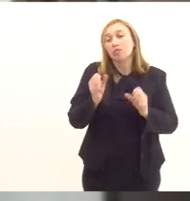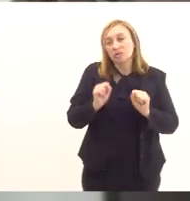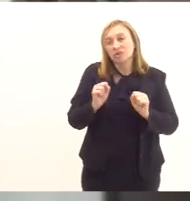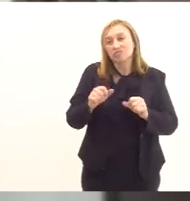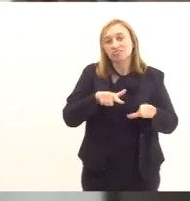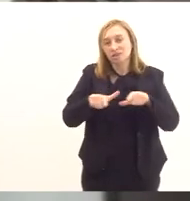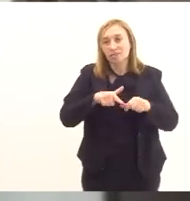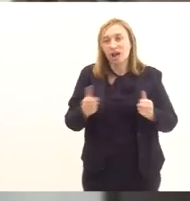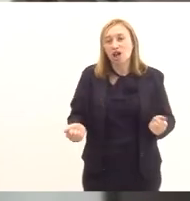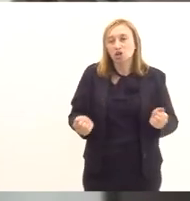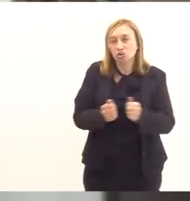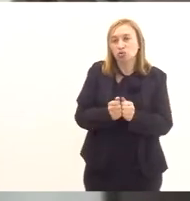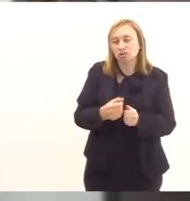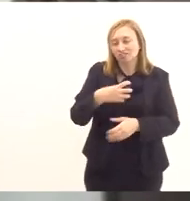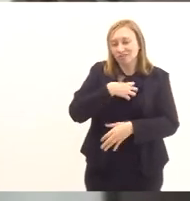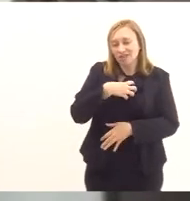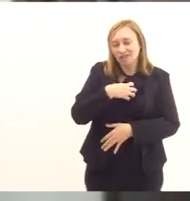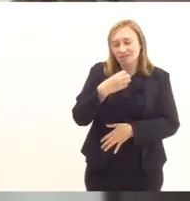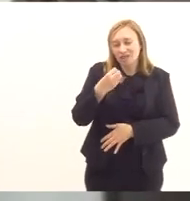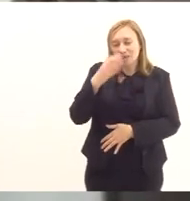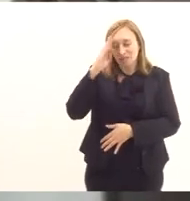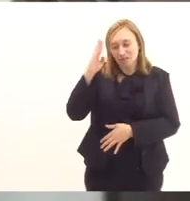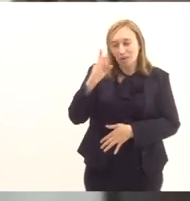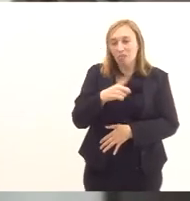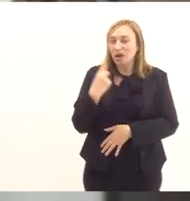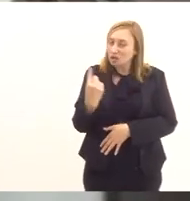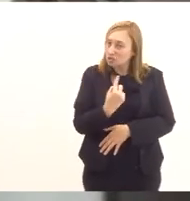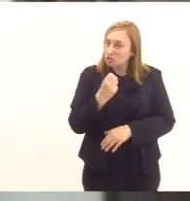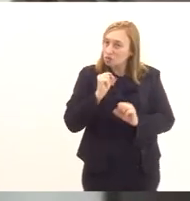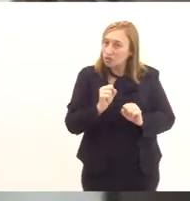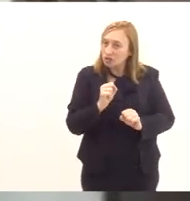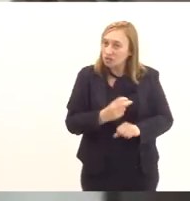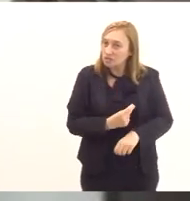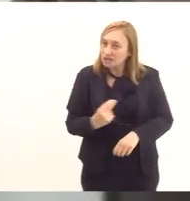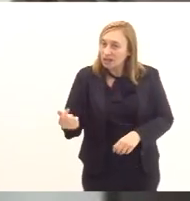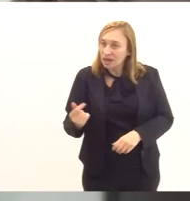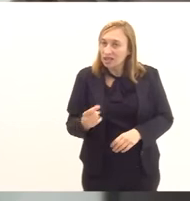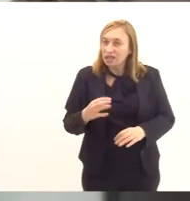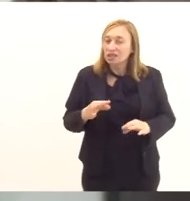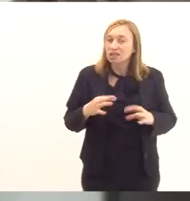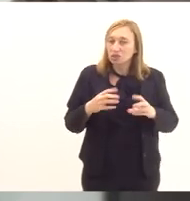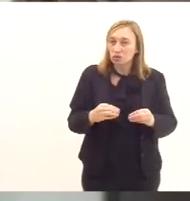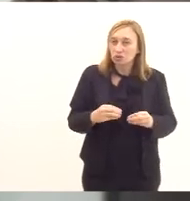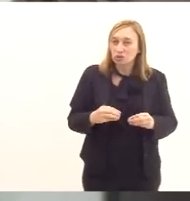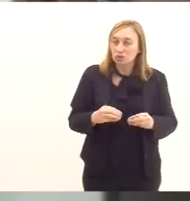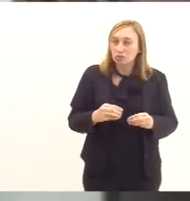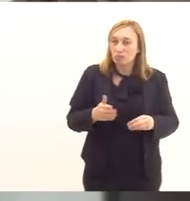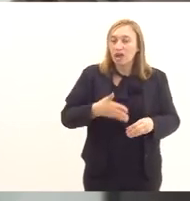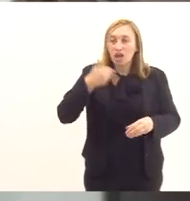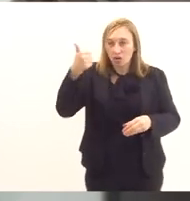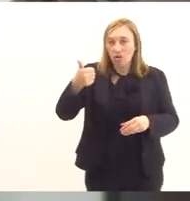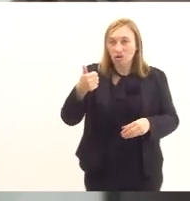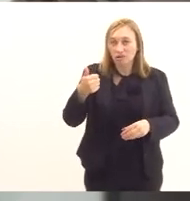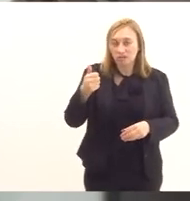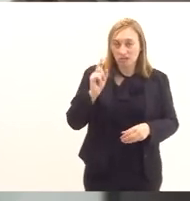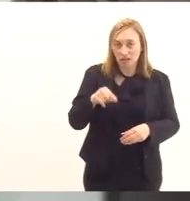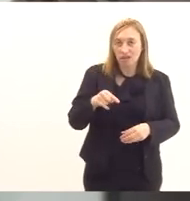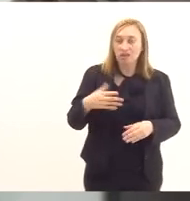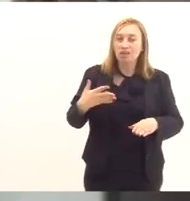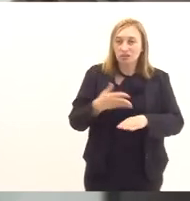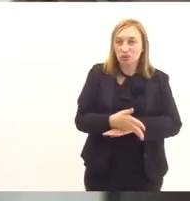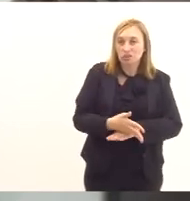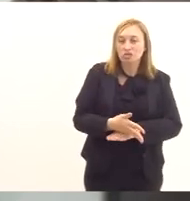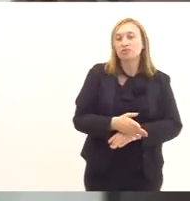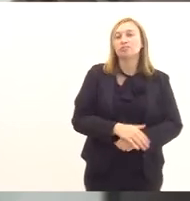poder trabalhar junto nesse sentido tem sido fundamental para que a gente saia desse processo todo o maior do que a gente entrou né a gente já entrou